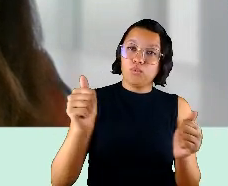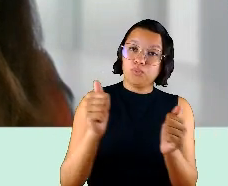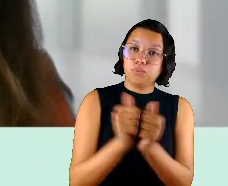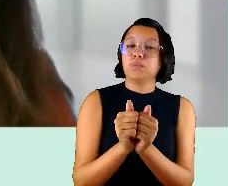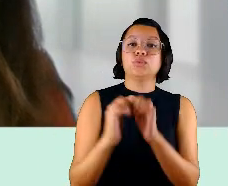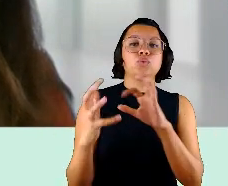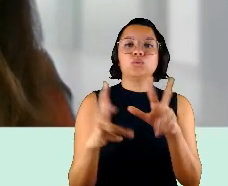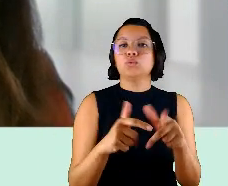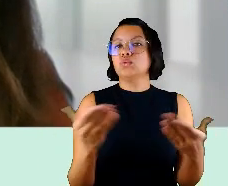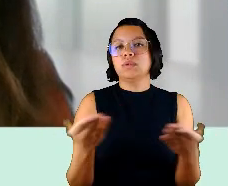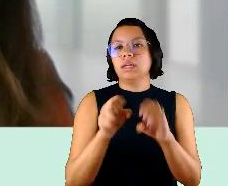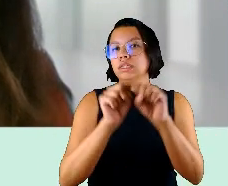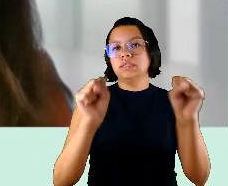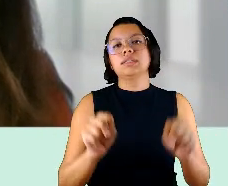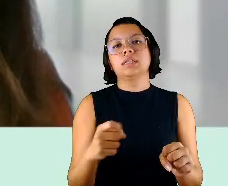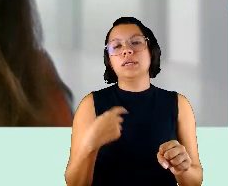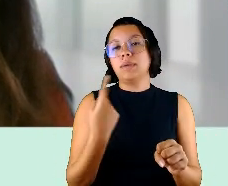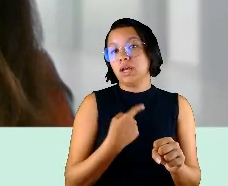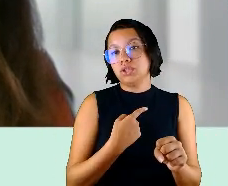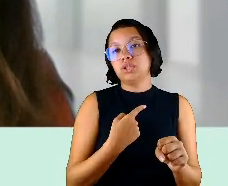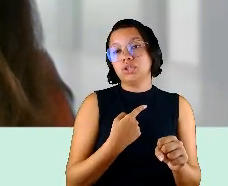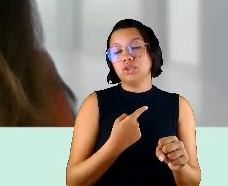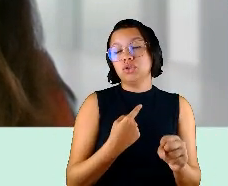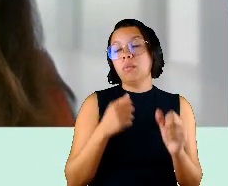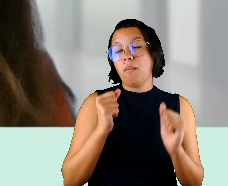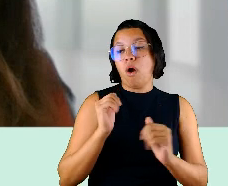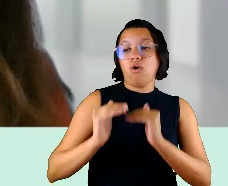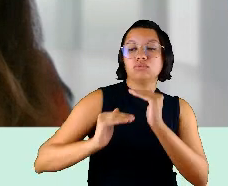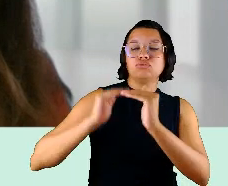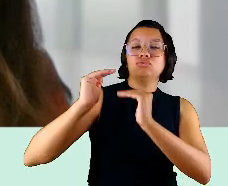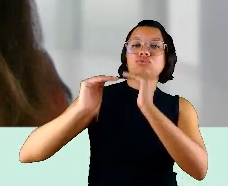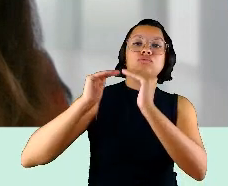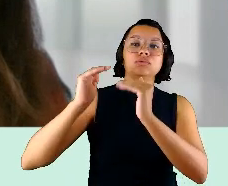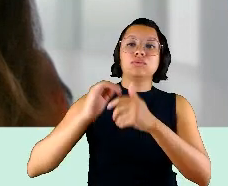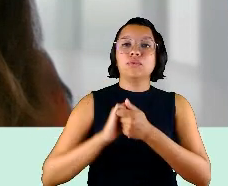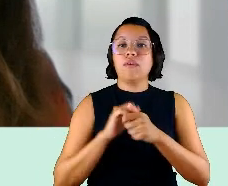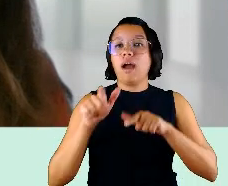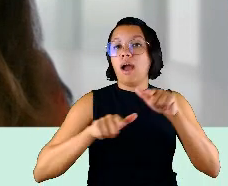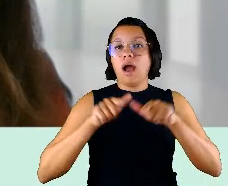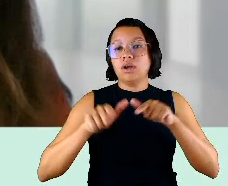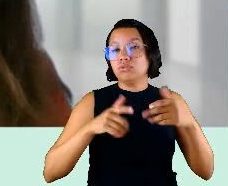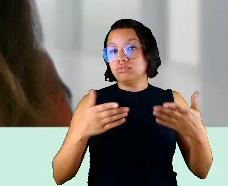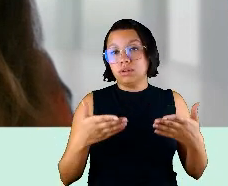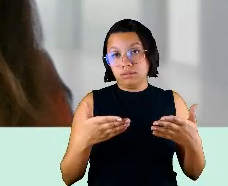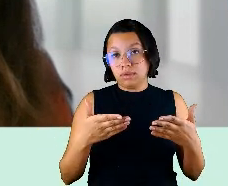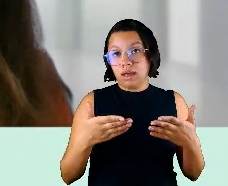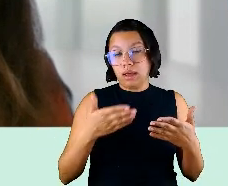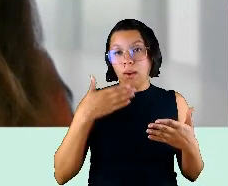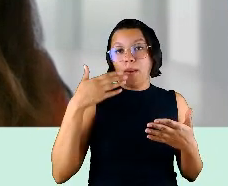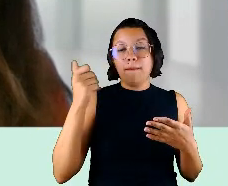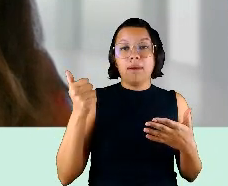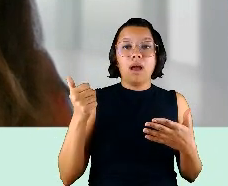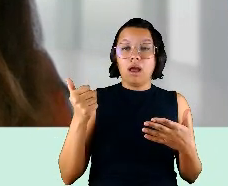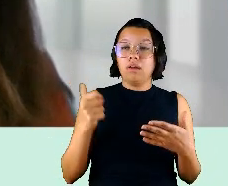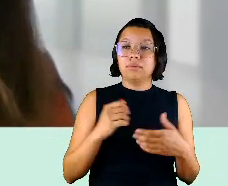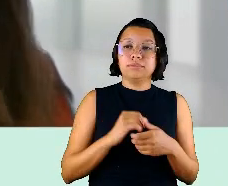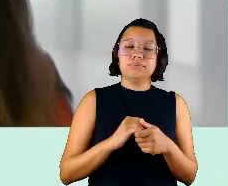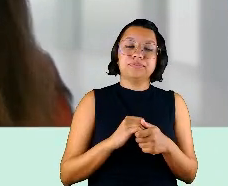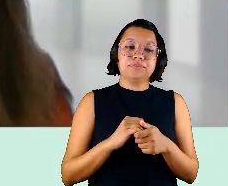nesse sistema e a gente vai poder, certamente, desenvolver a atividade com mais eficiência